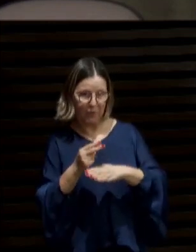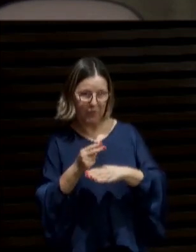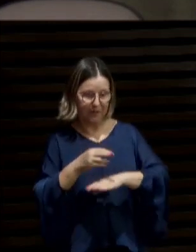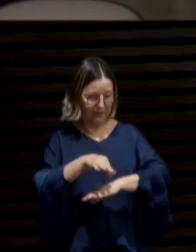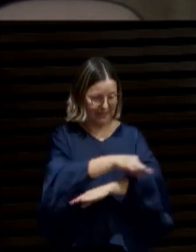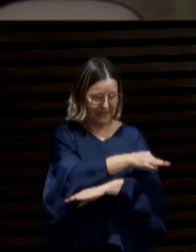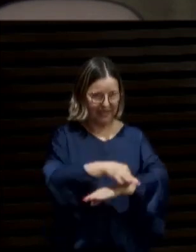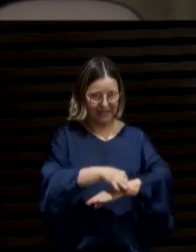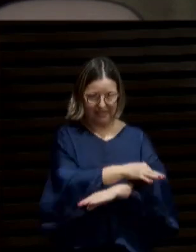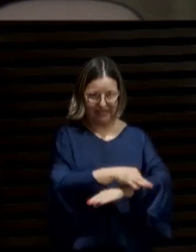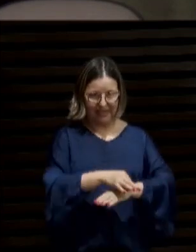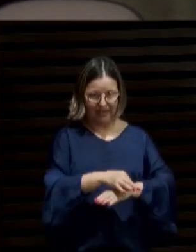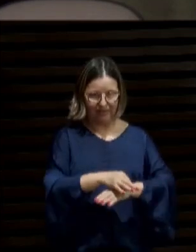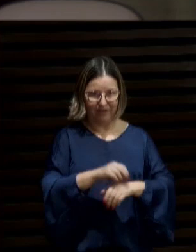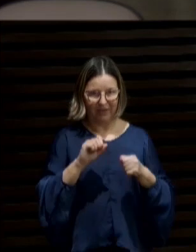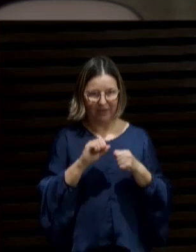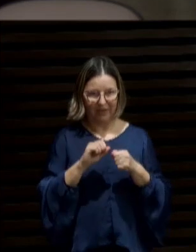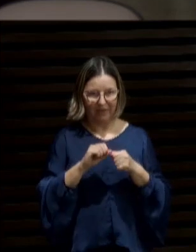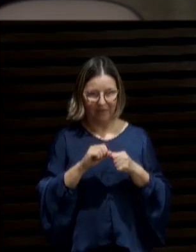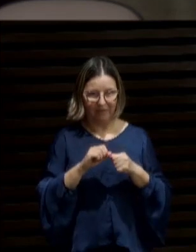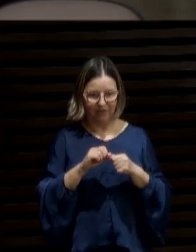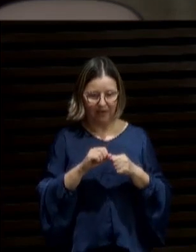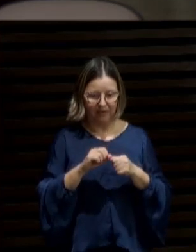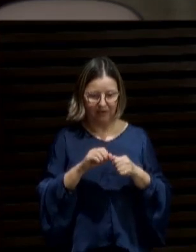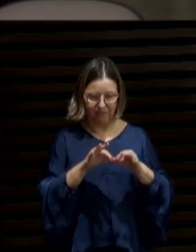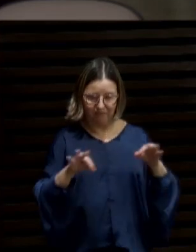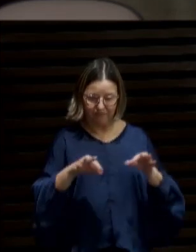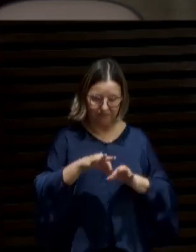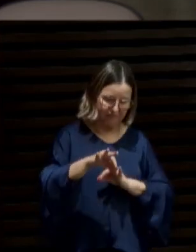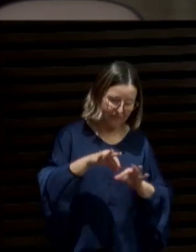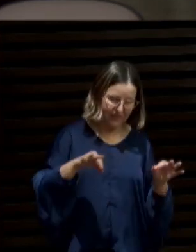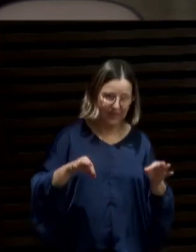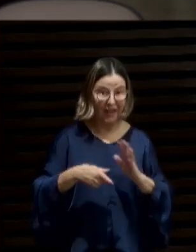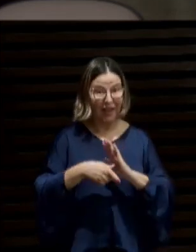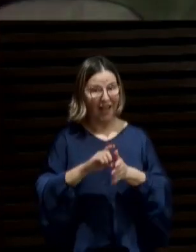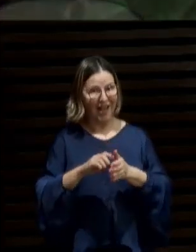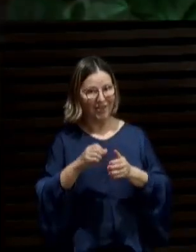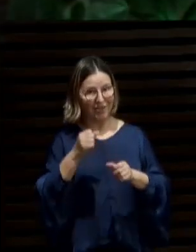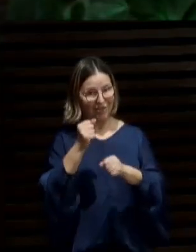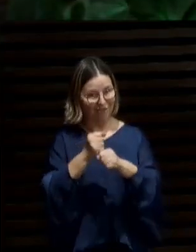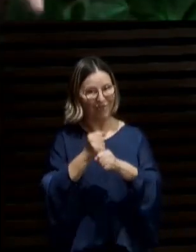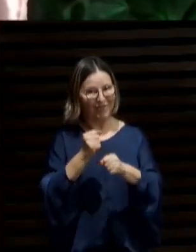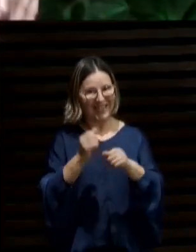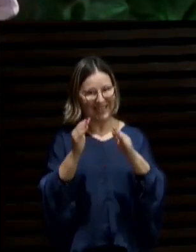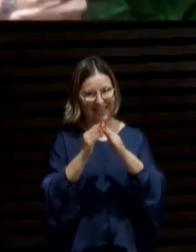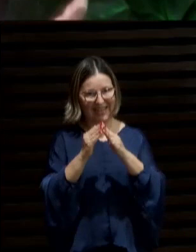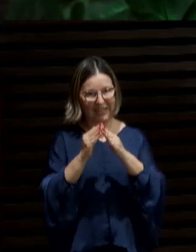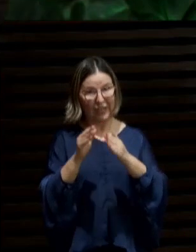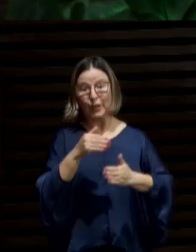que projetar tudo. Antes de construir a casa, tudo tem que